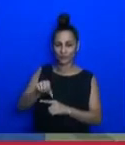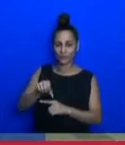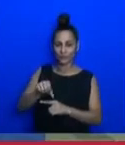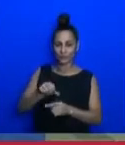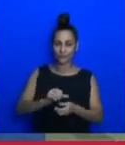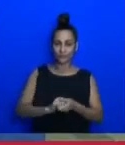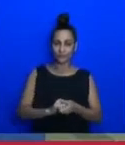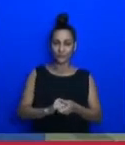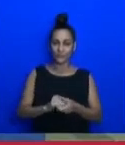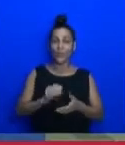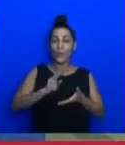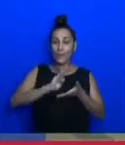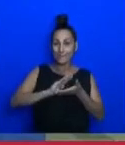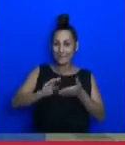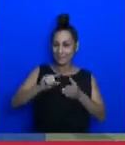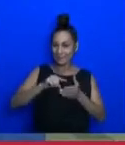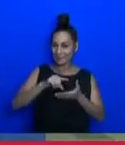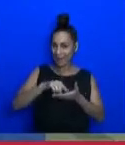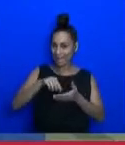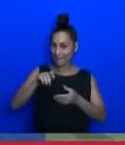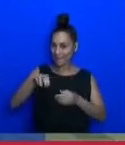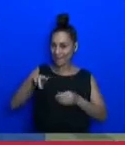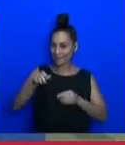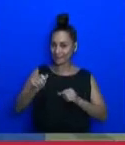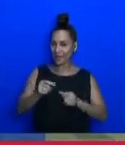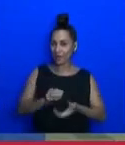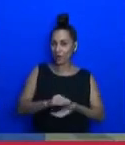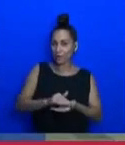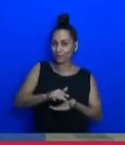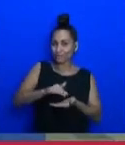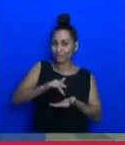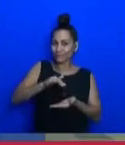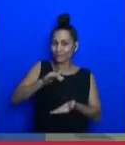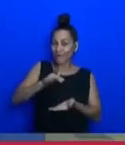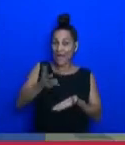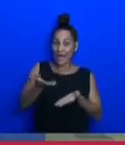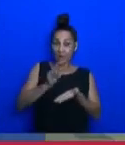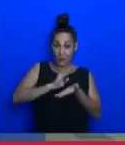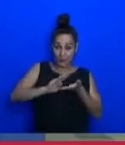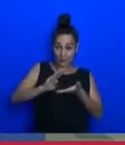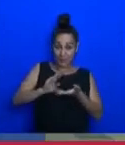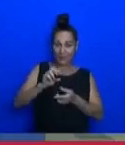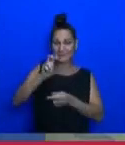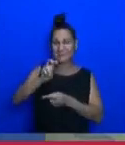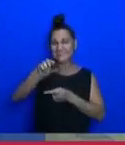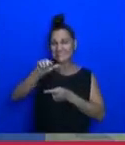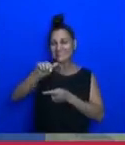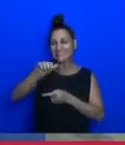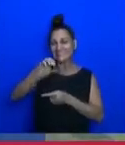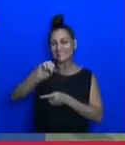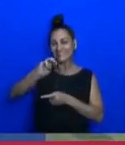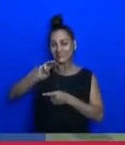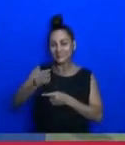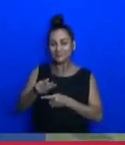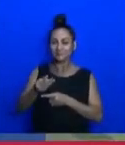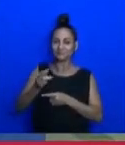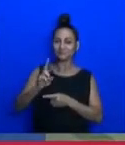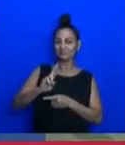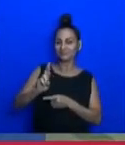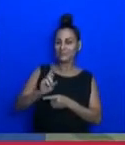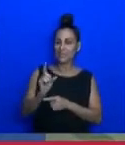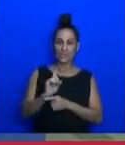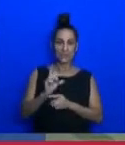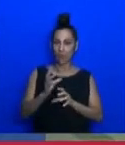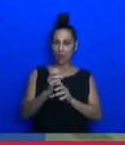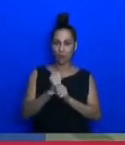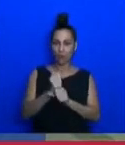2609. Gente, o prêmio na Mega da Virada ficou ainda maior. Agora o prêmio estimado é de 570 milhões de